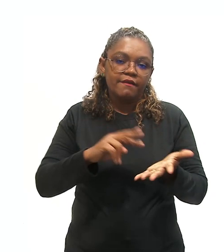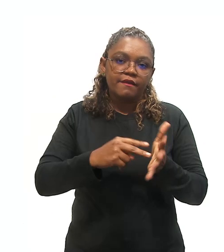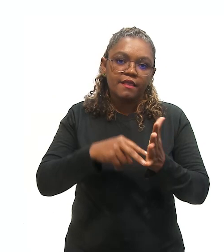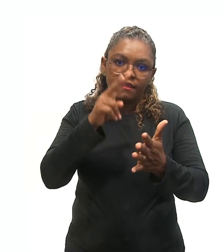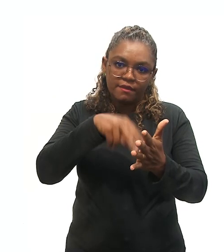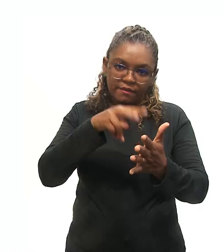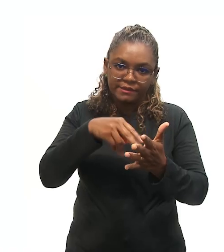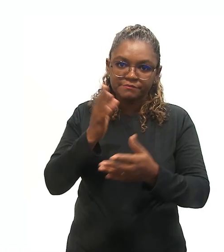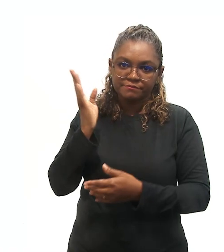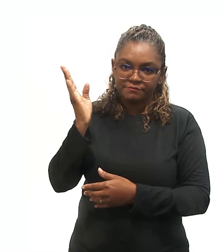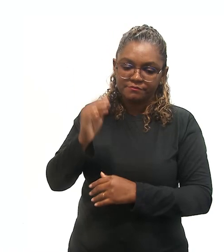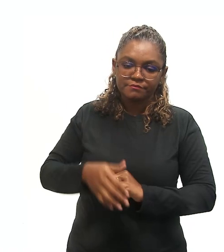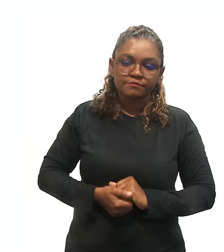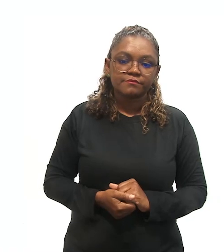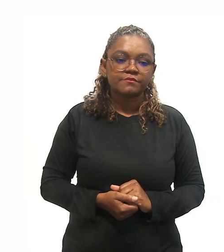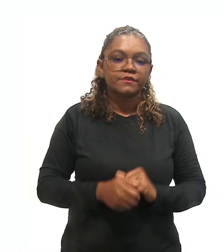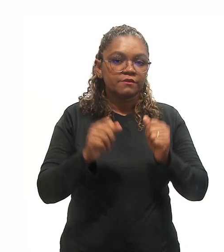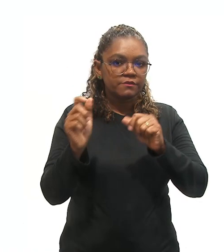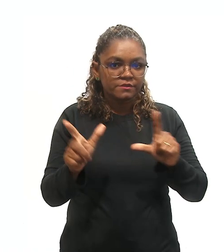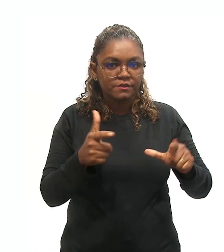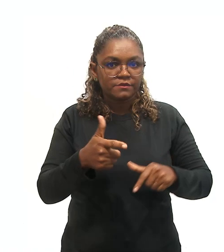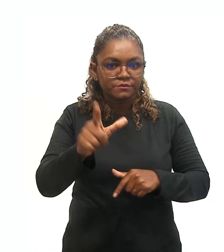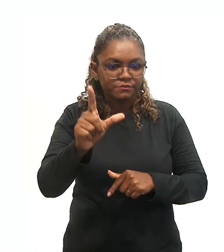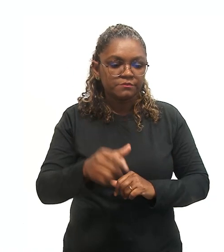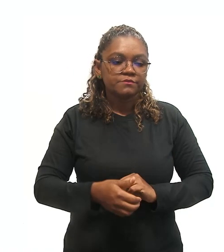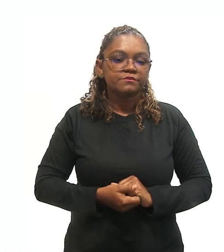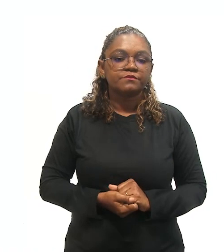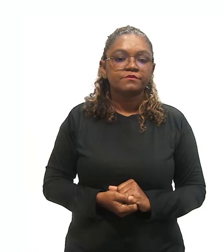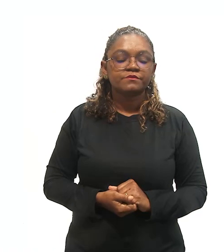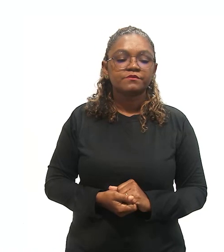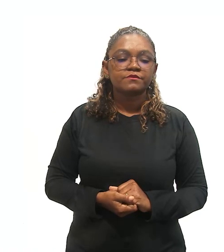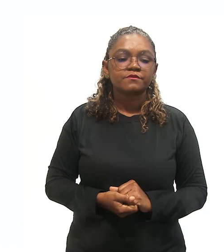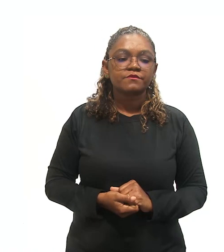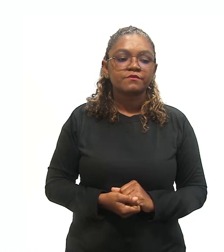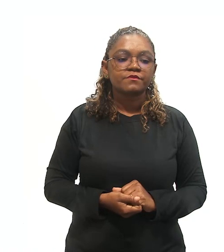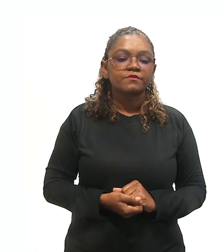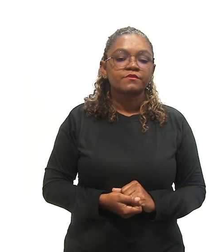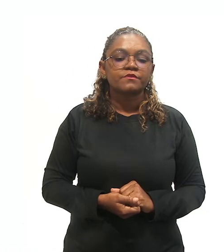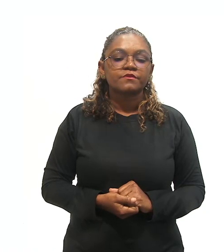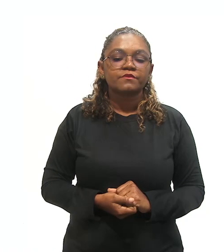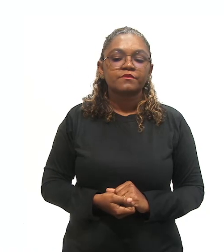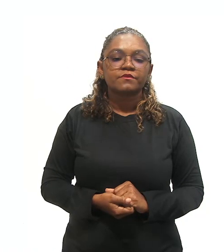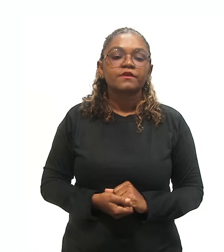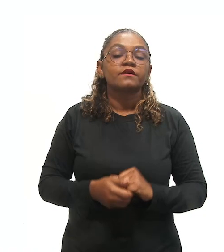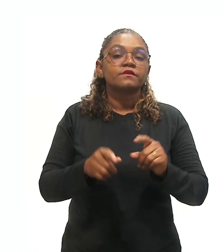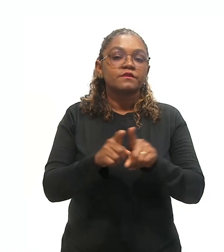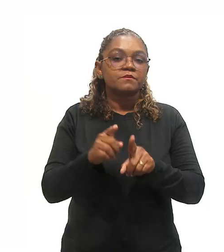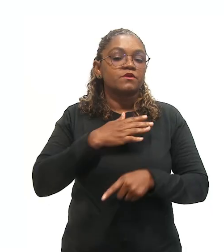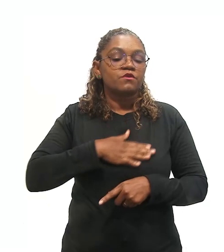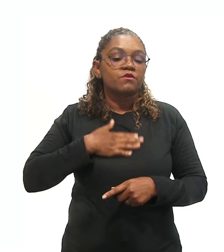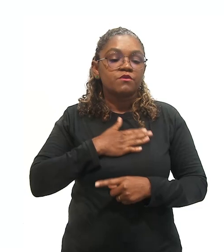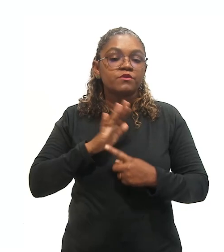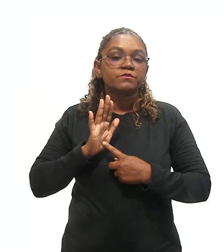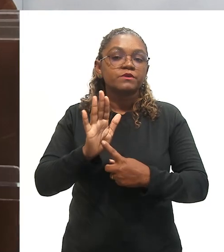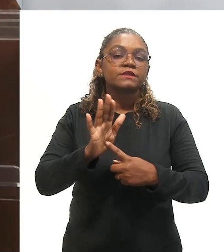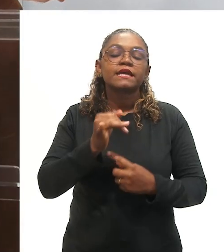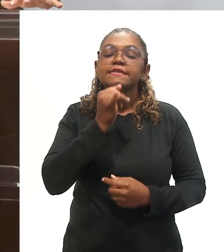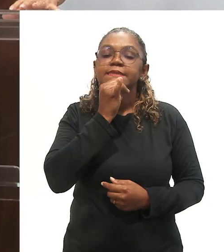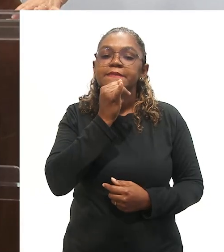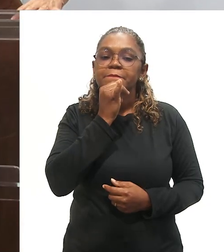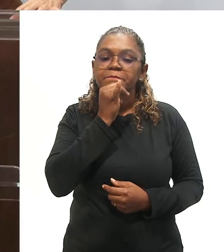tá? Nós vamos passar já para o próximo slide. Eu gosto muito de trazer